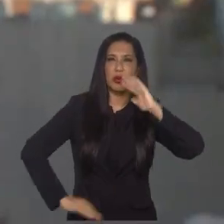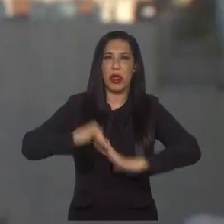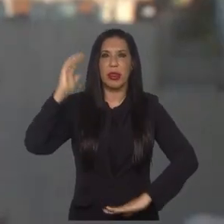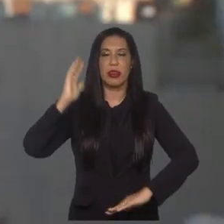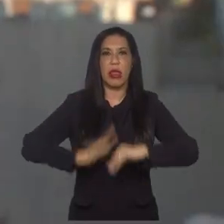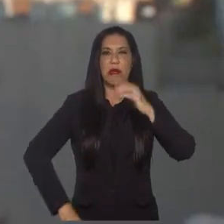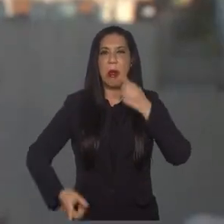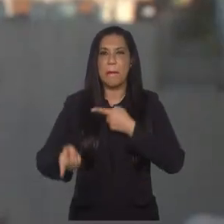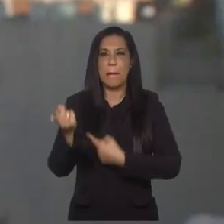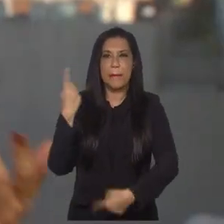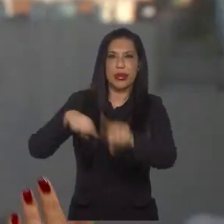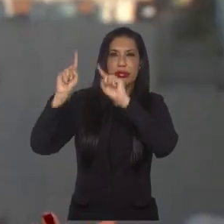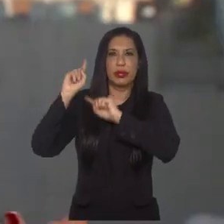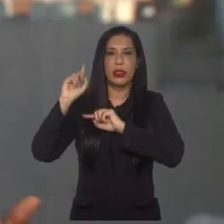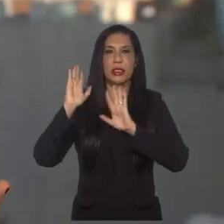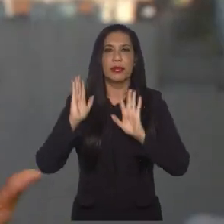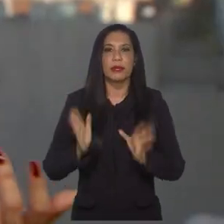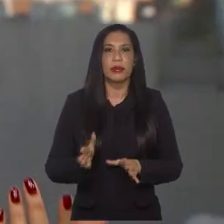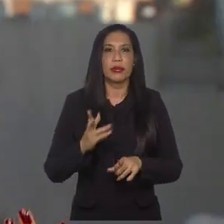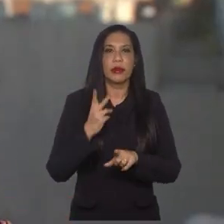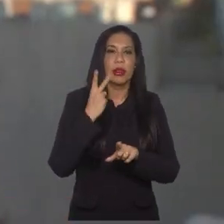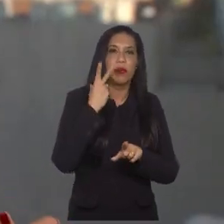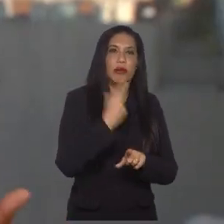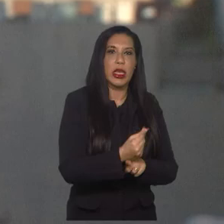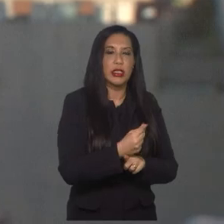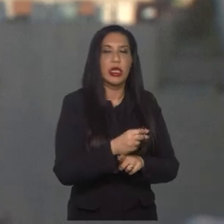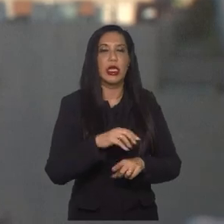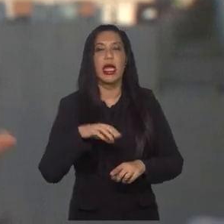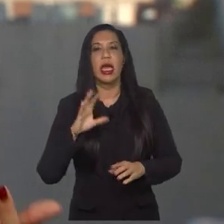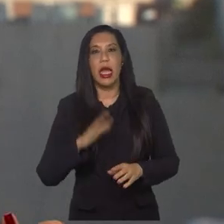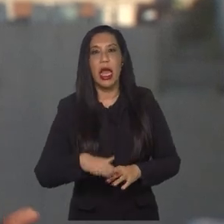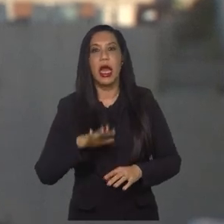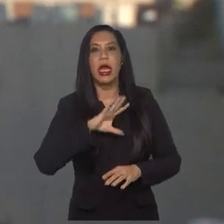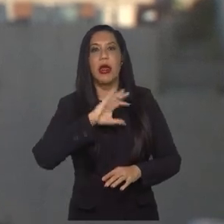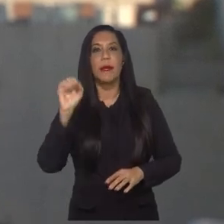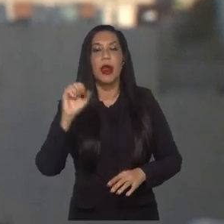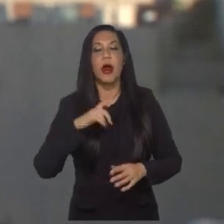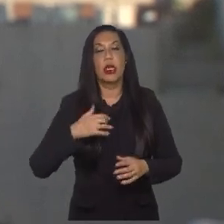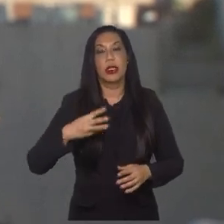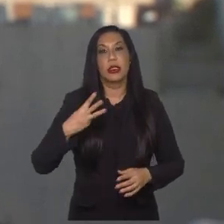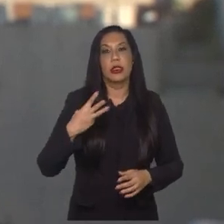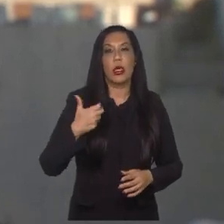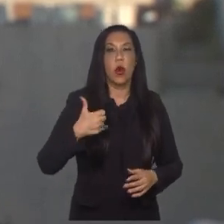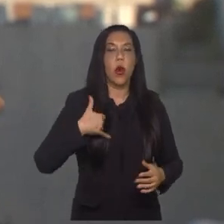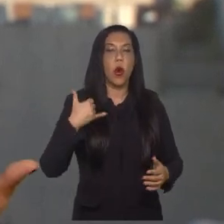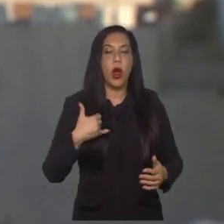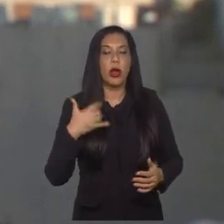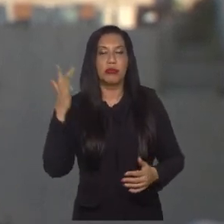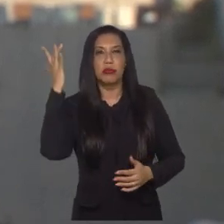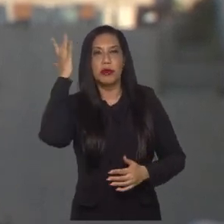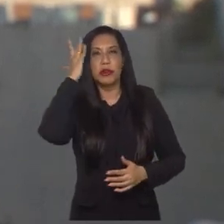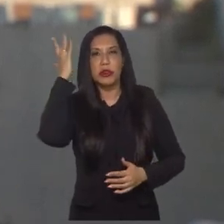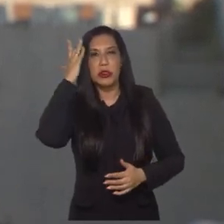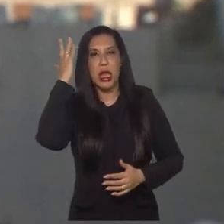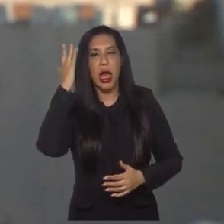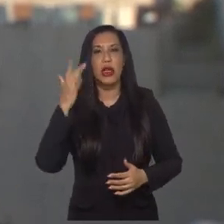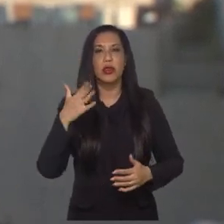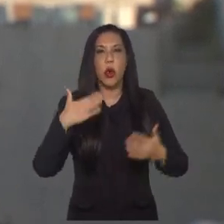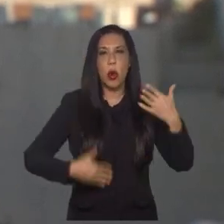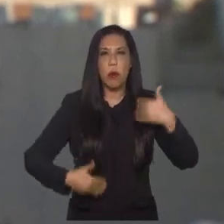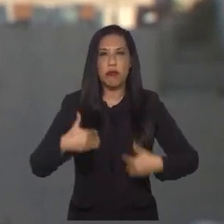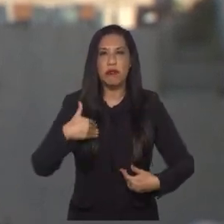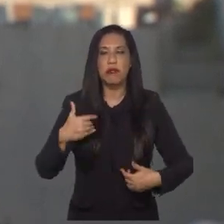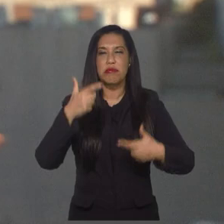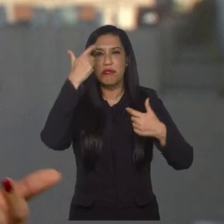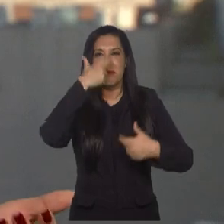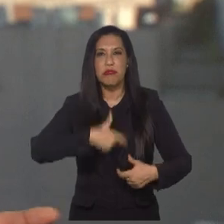em altíssimo nível. Acabou de vencer a Champions League agora, tá com 31 anos, no auge de uma maturidade física, de uma maturidade mental